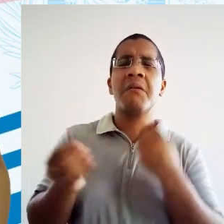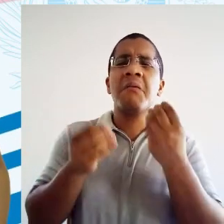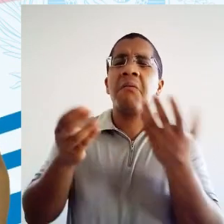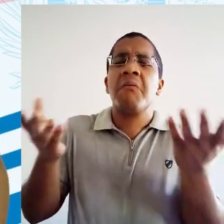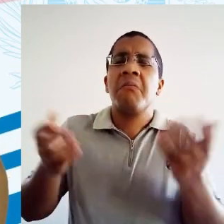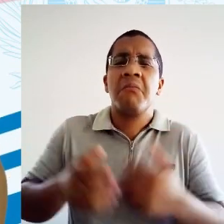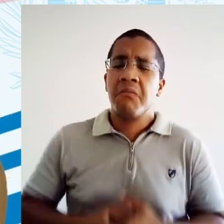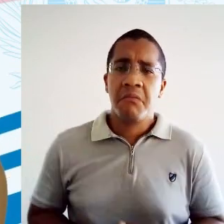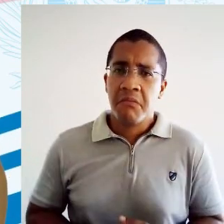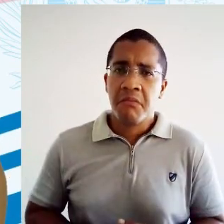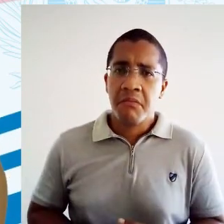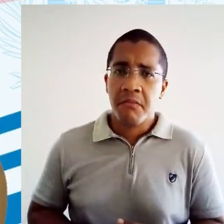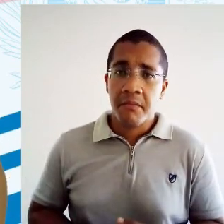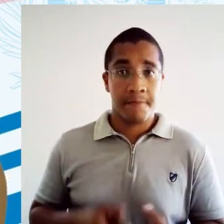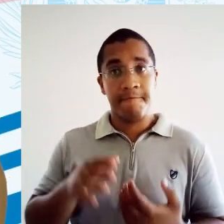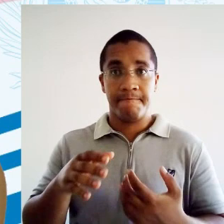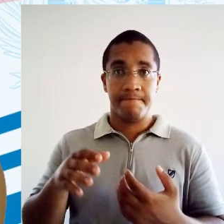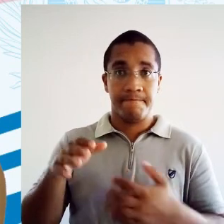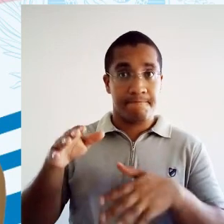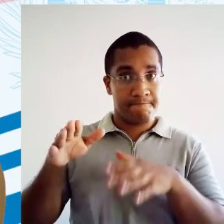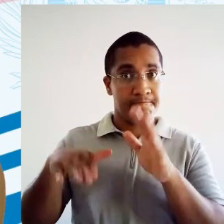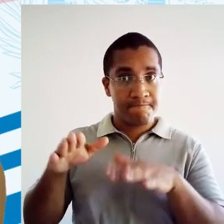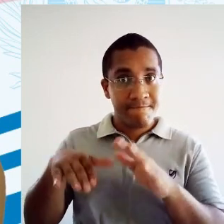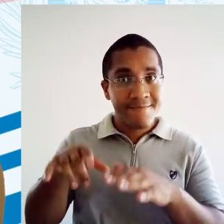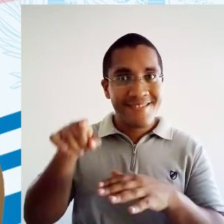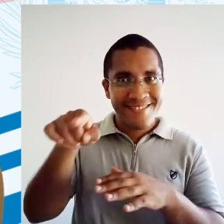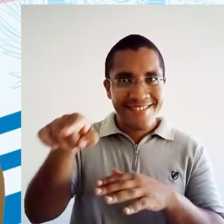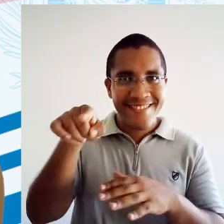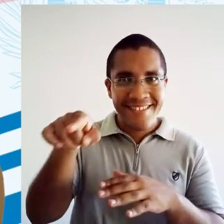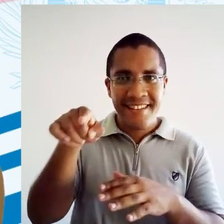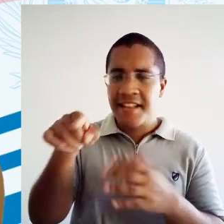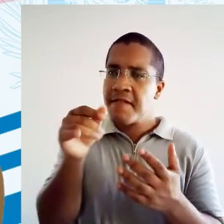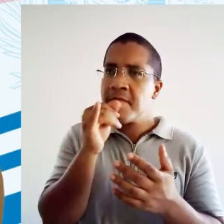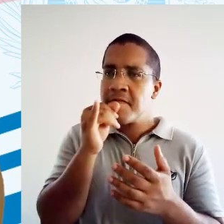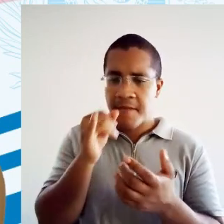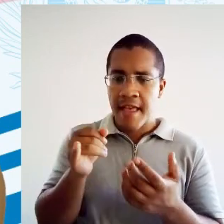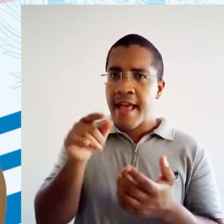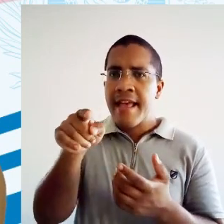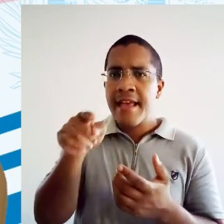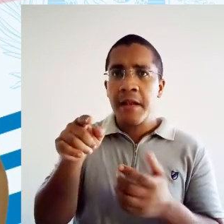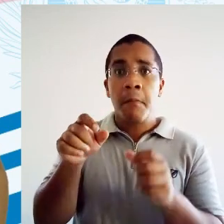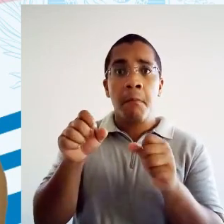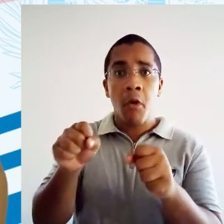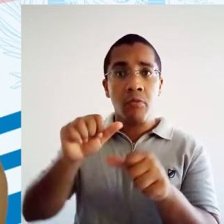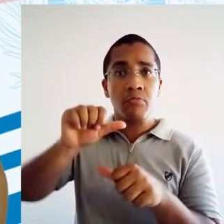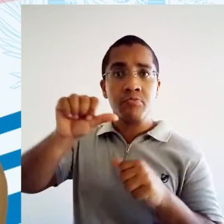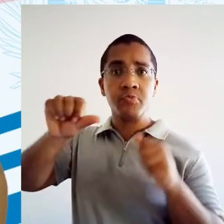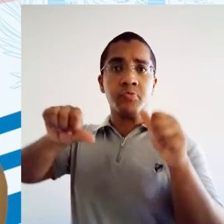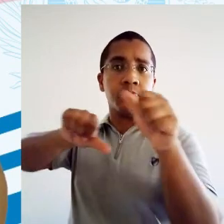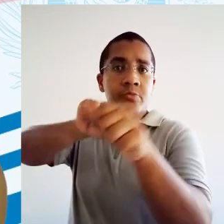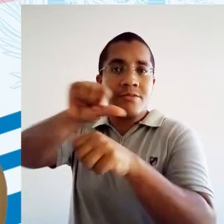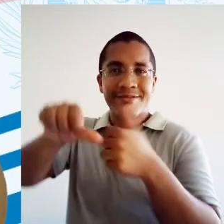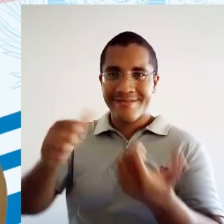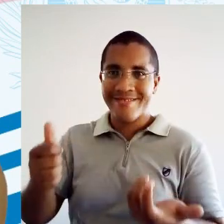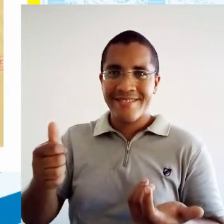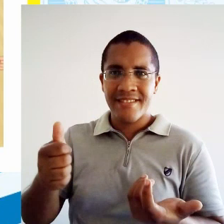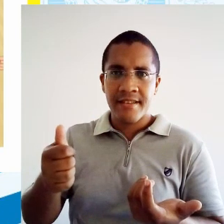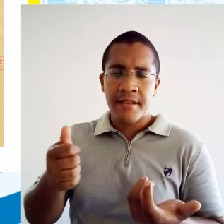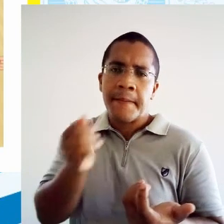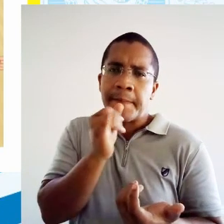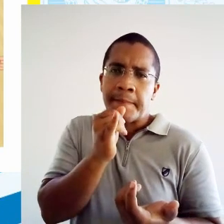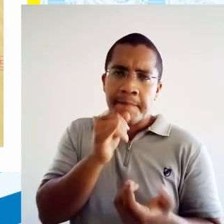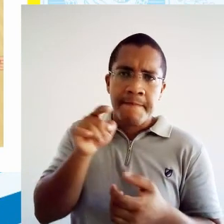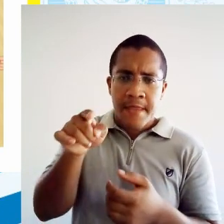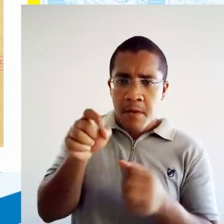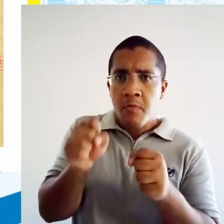física, está se falando da transformação do estado. O estado ele pode ser transformado,